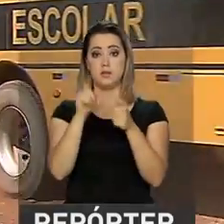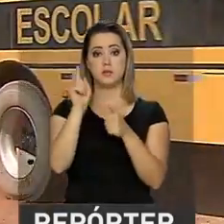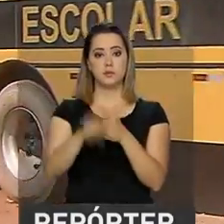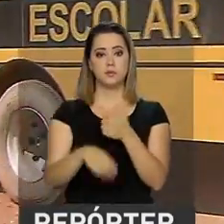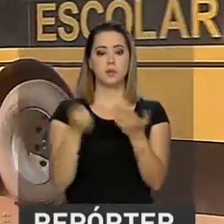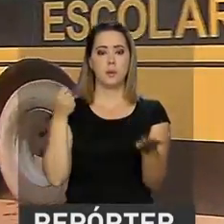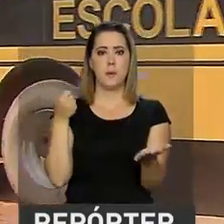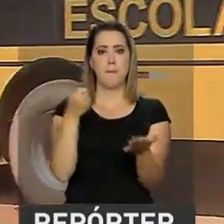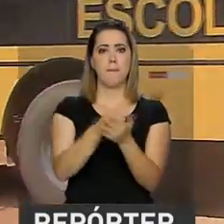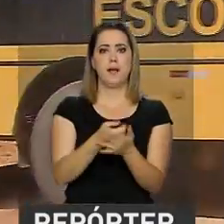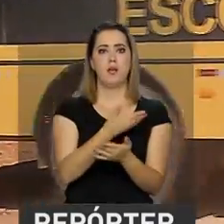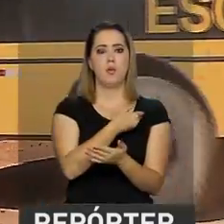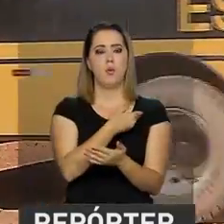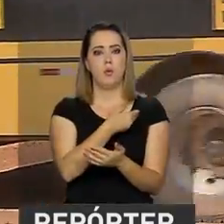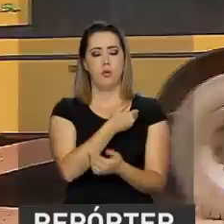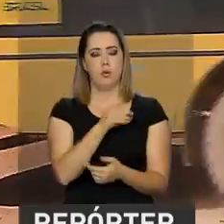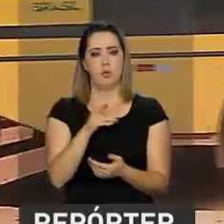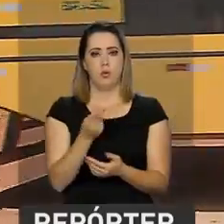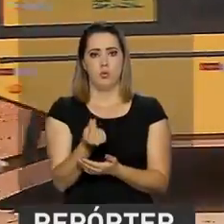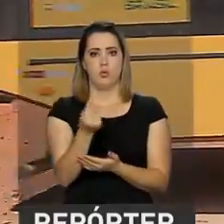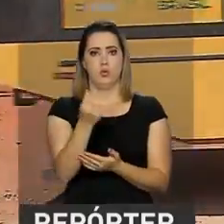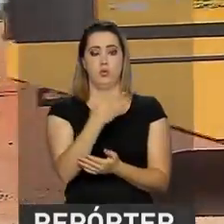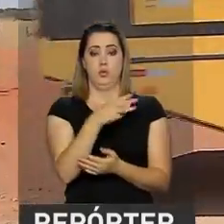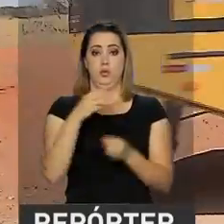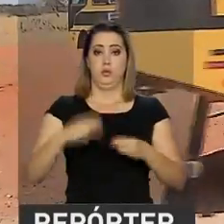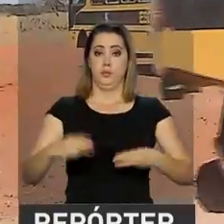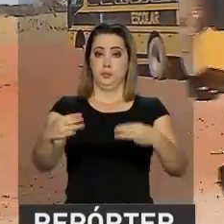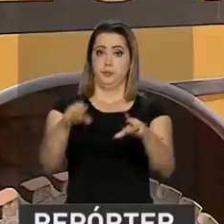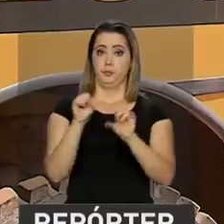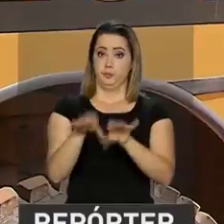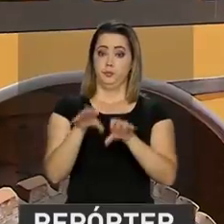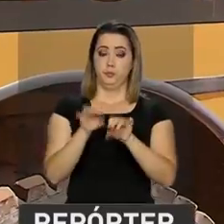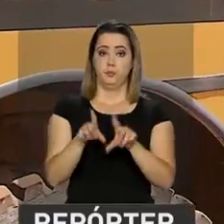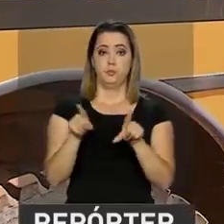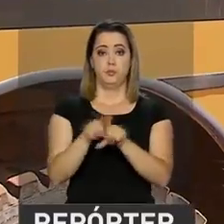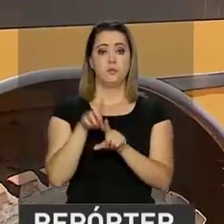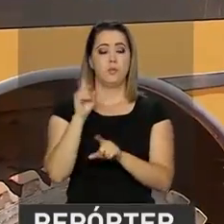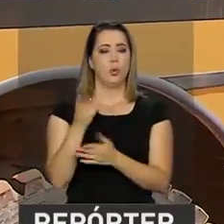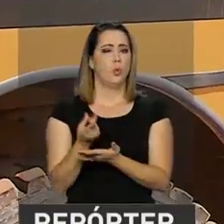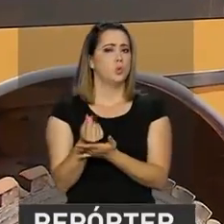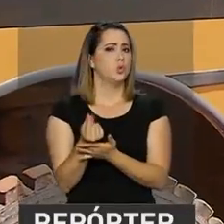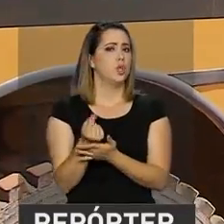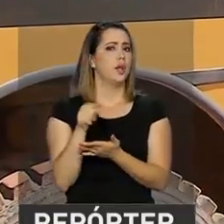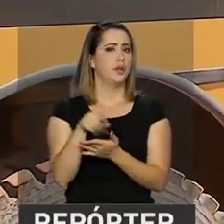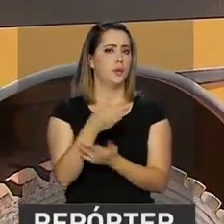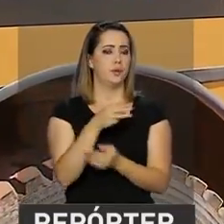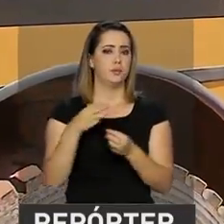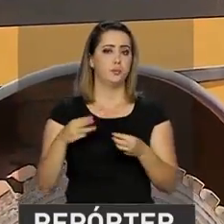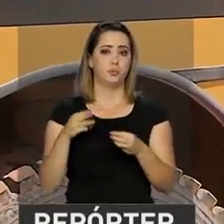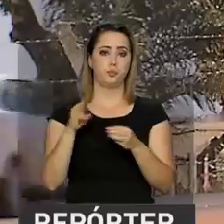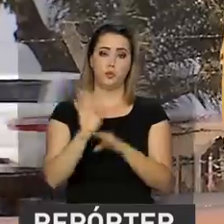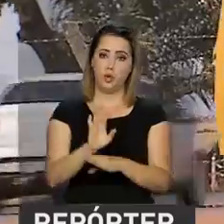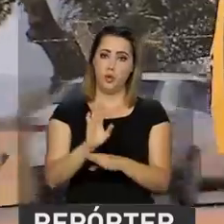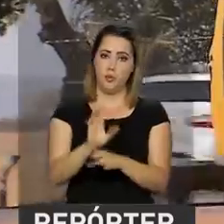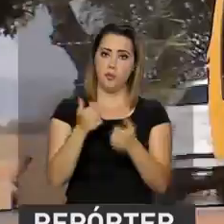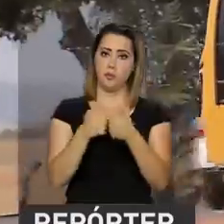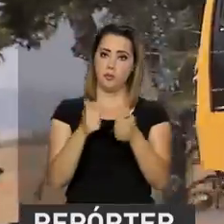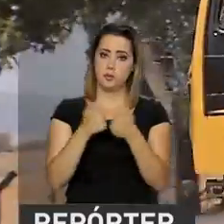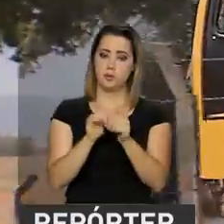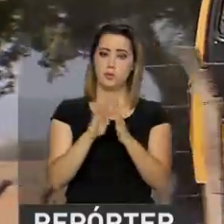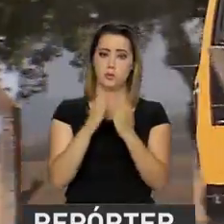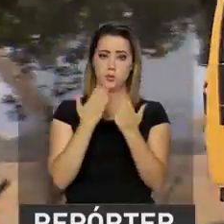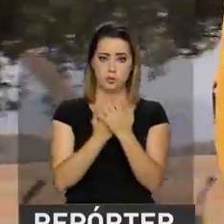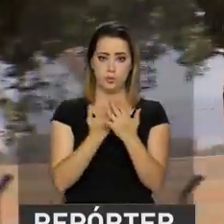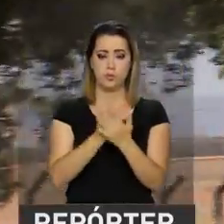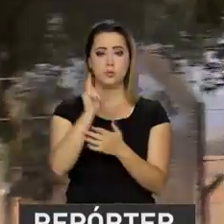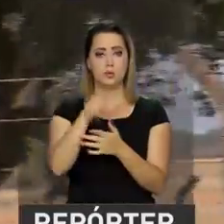é mantido com dinheiro de um programa específico do Ministério da Educação. Os recursos do Programa Nacional de Apoio ao Transporte Escolar